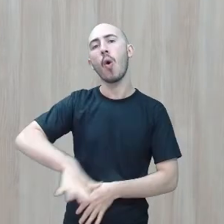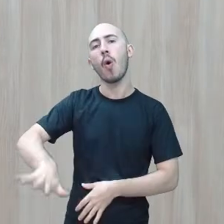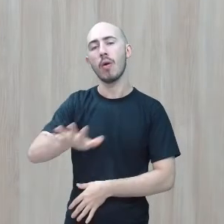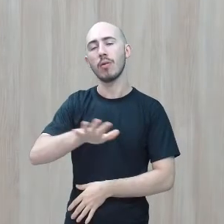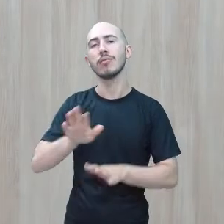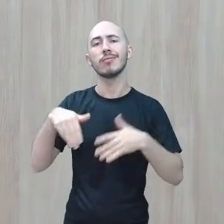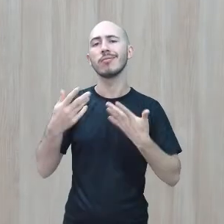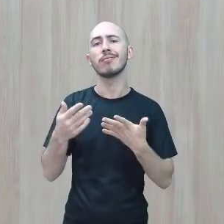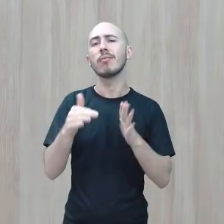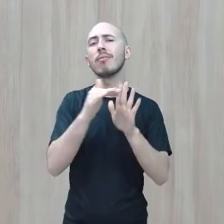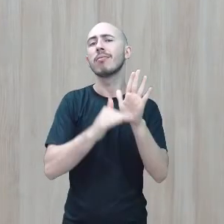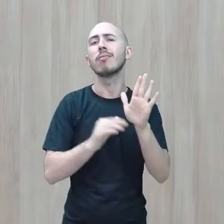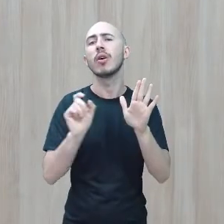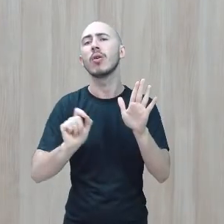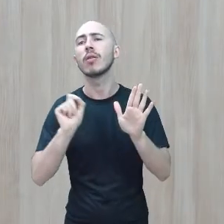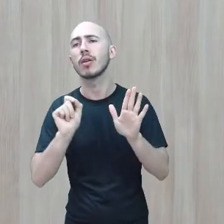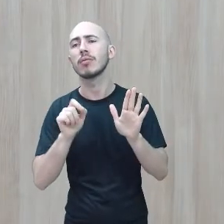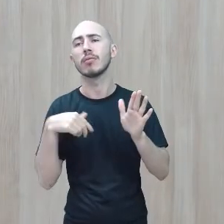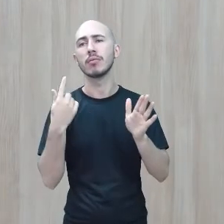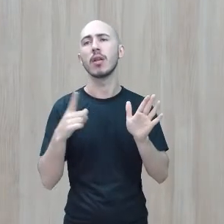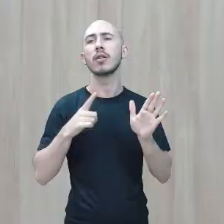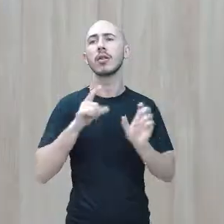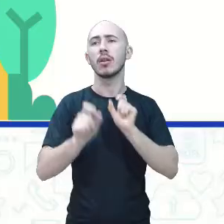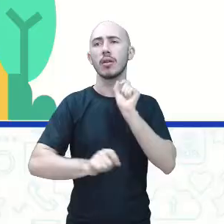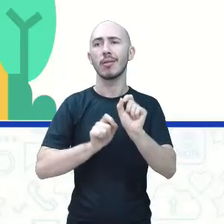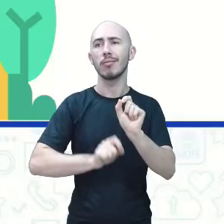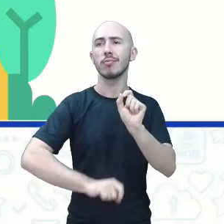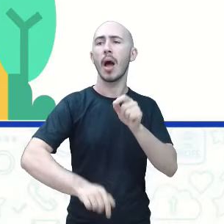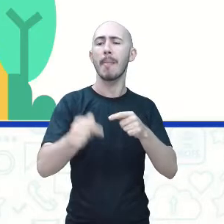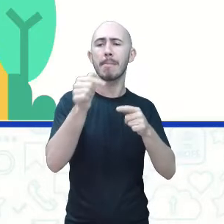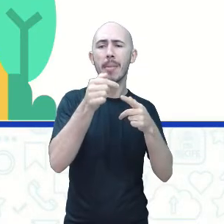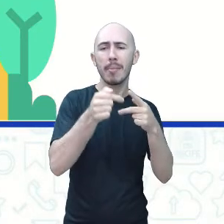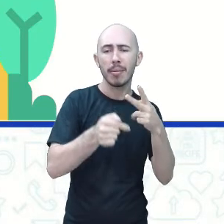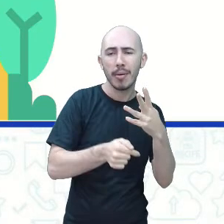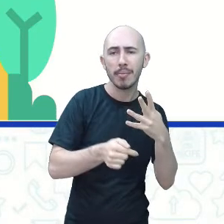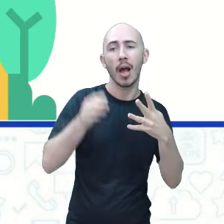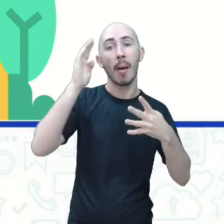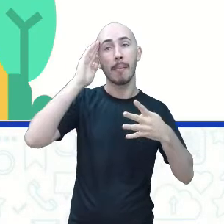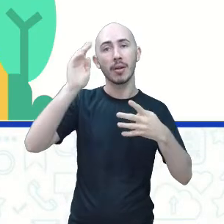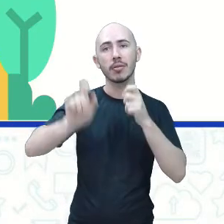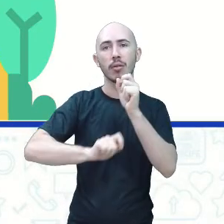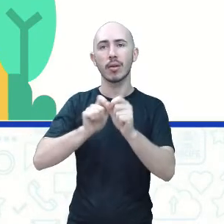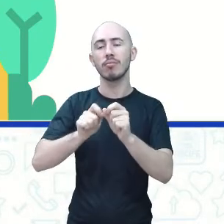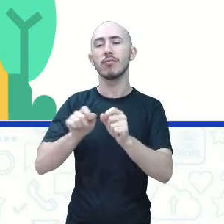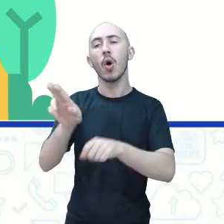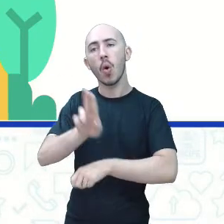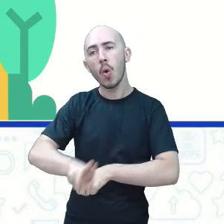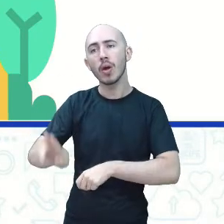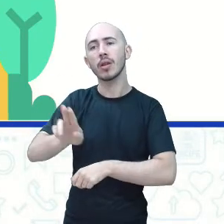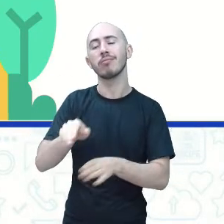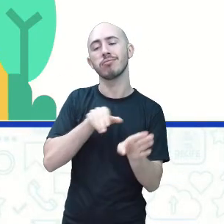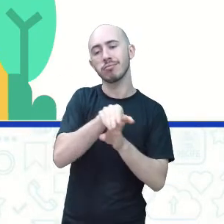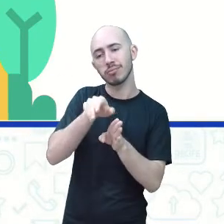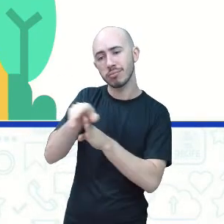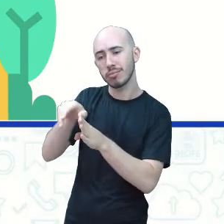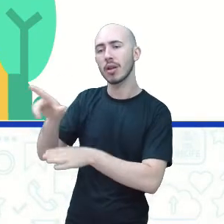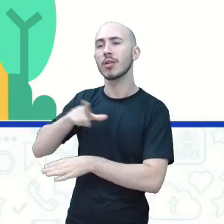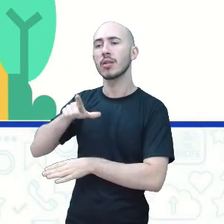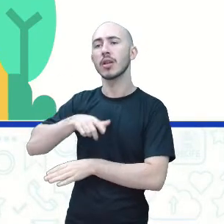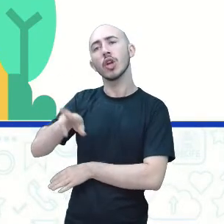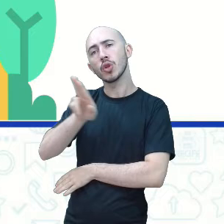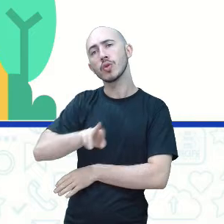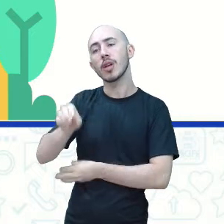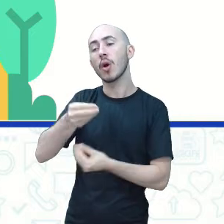encontra nessa lei? Né? Encontra reunidos os princípios e orientações para a utilização e ocupação do espaço